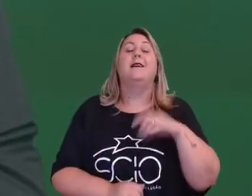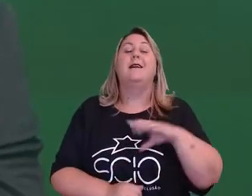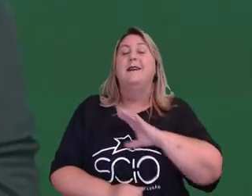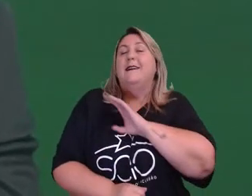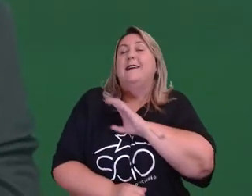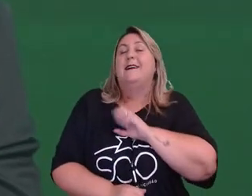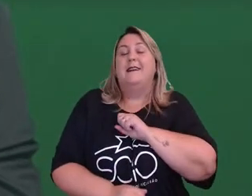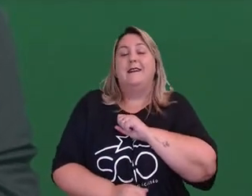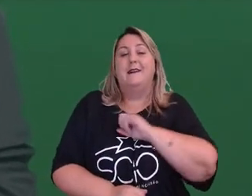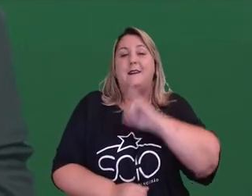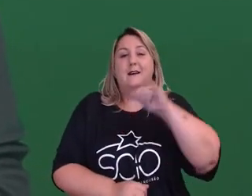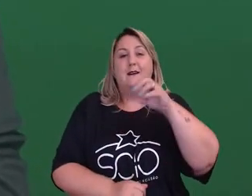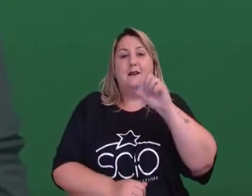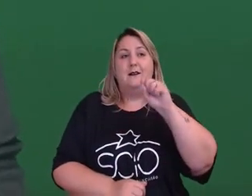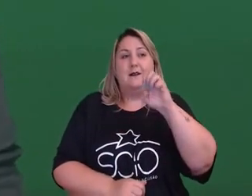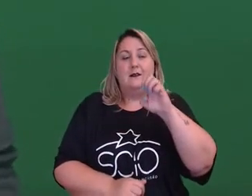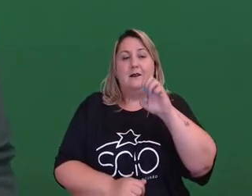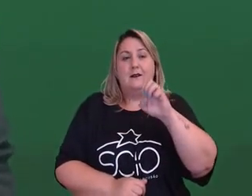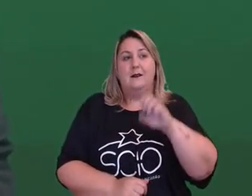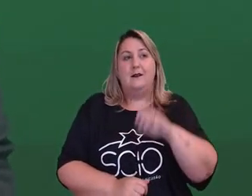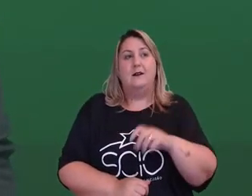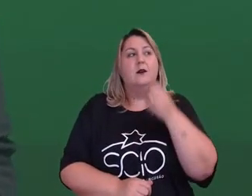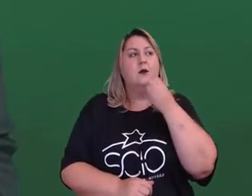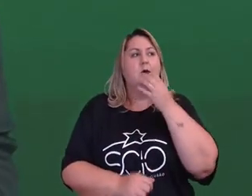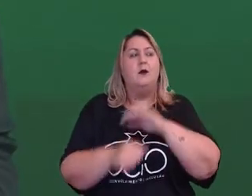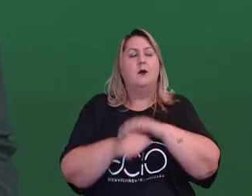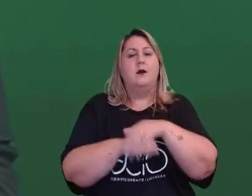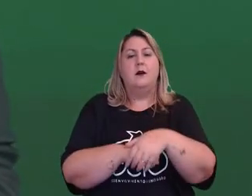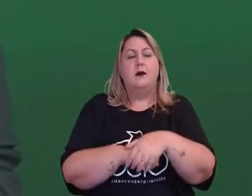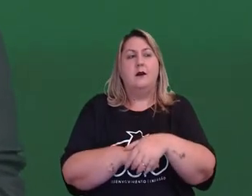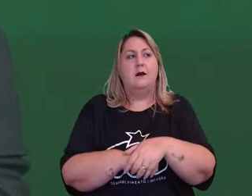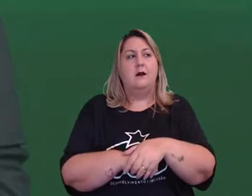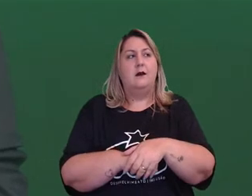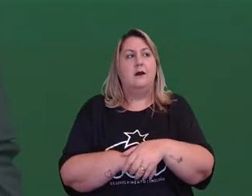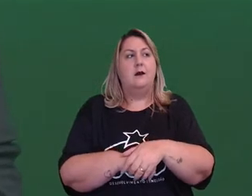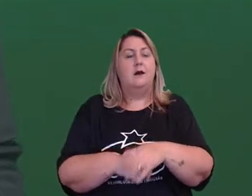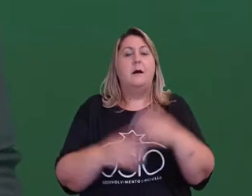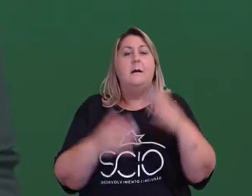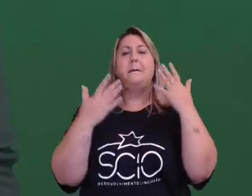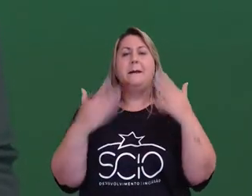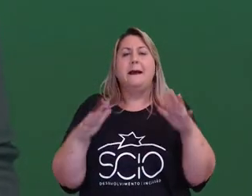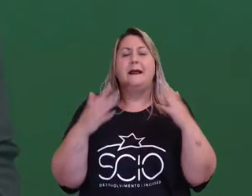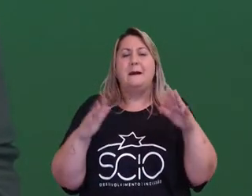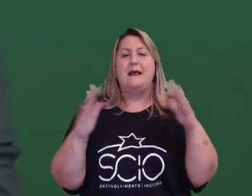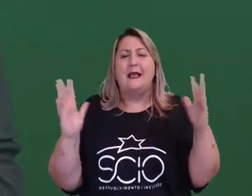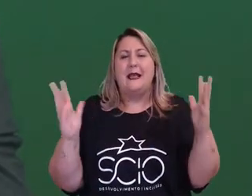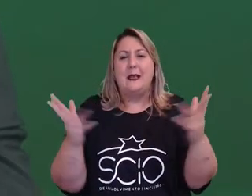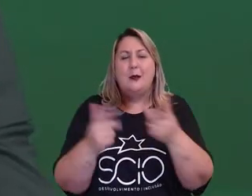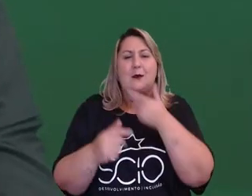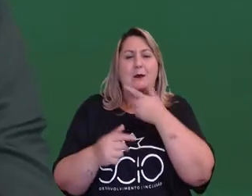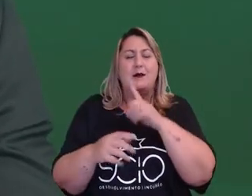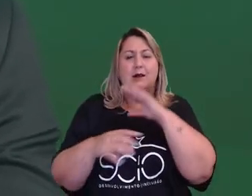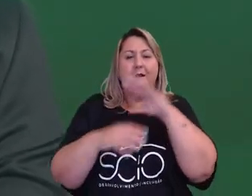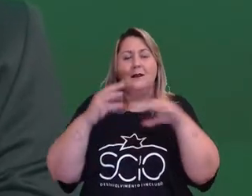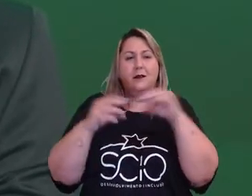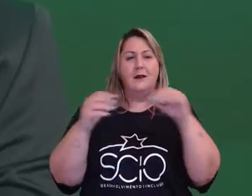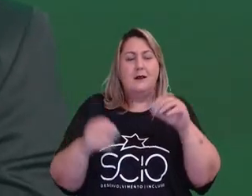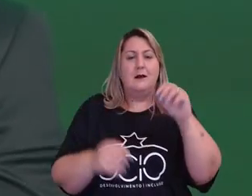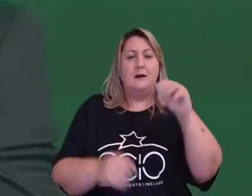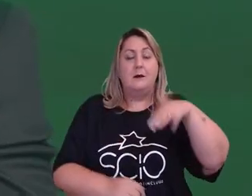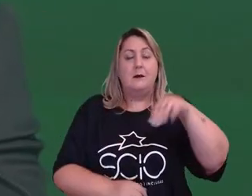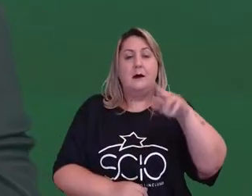isso, José Lopes, é isso aí. Boa noite para você. Antônio Barbosa, dando parabéns a todos que conquistaram os prêmios. A